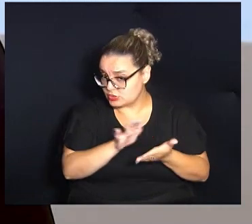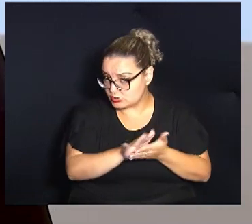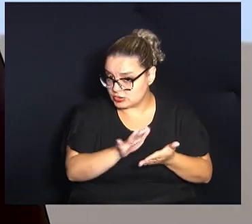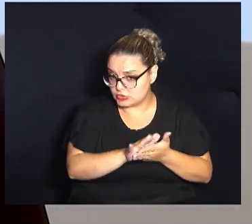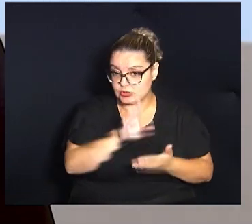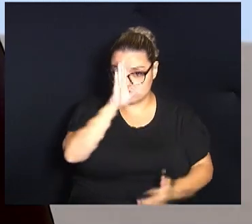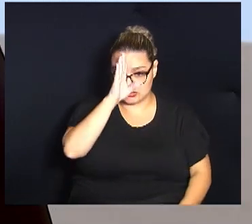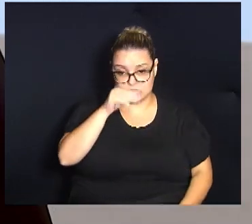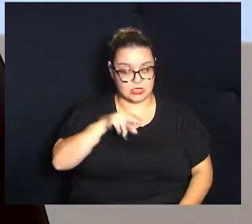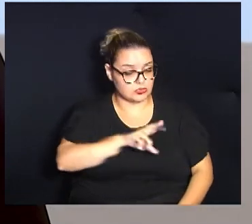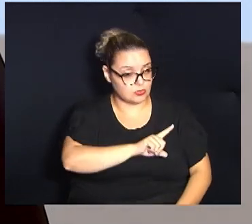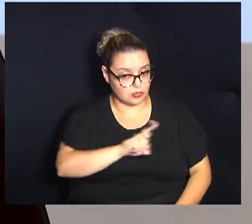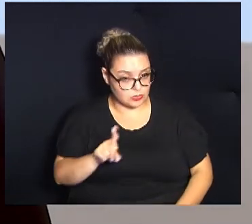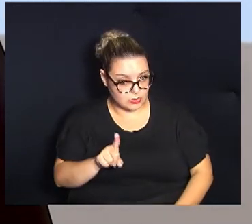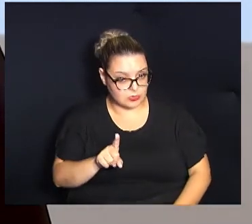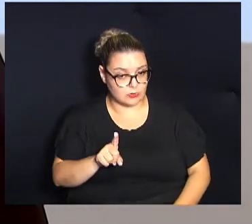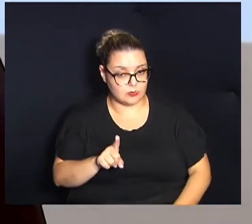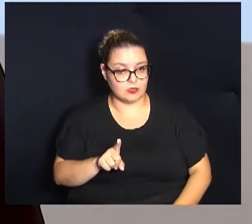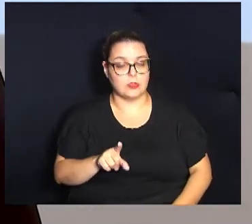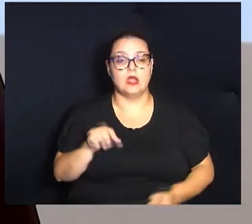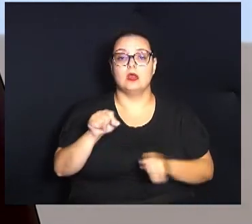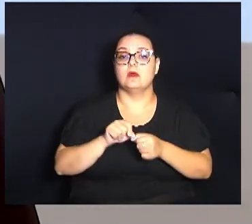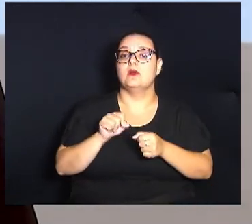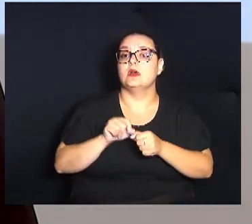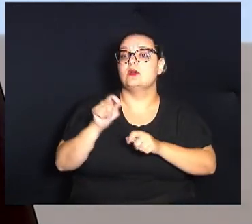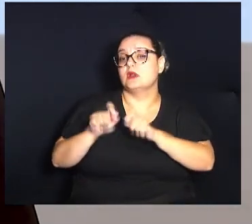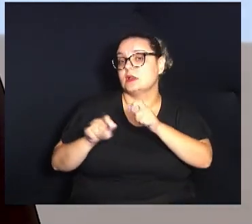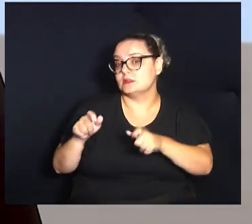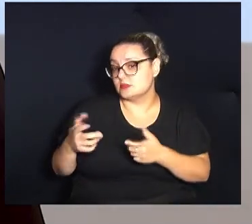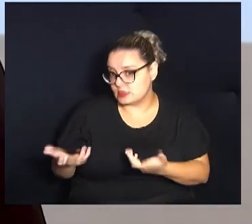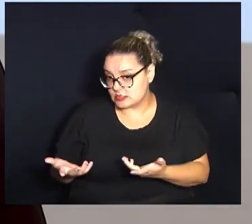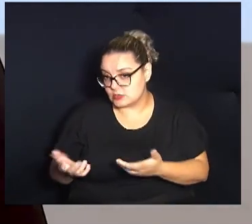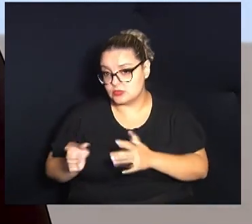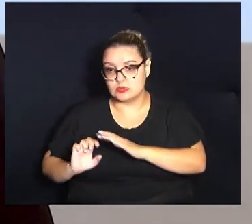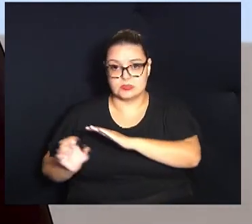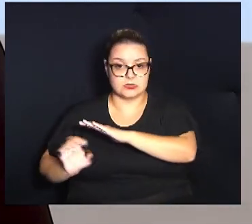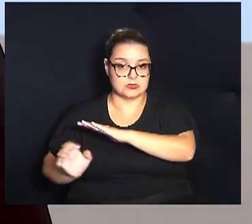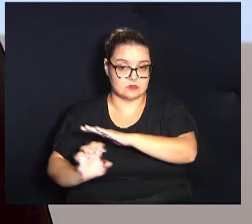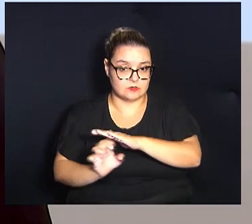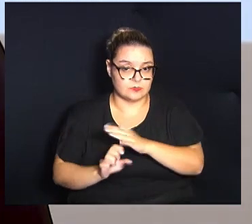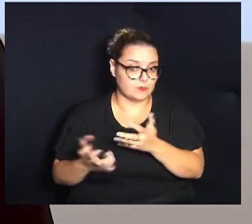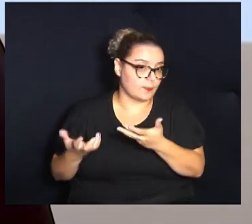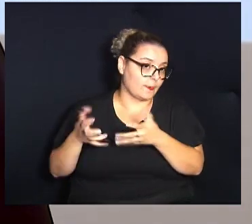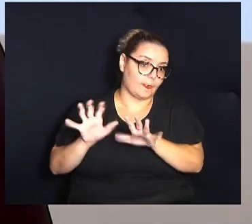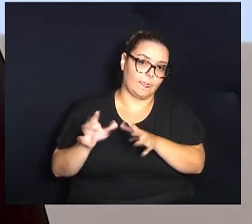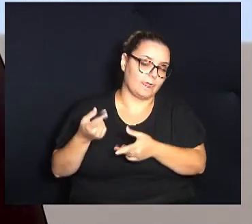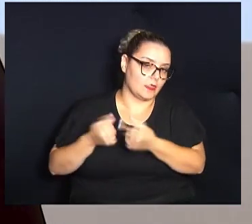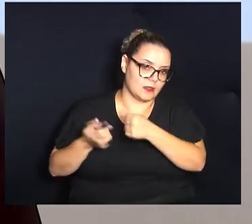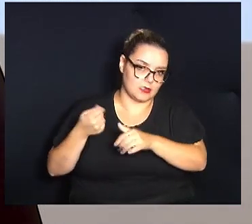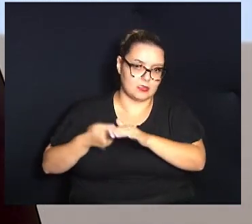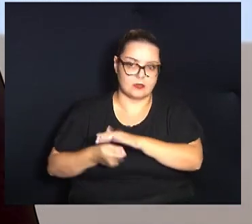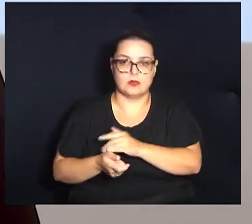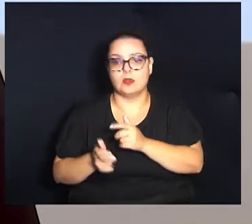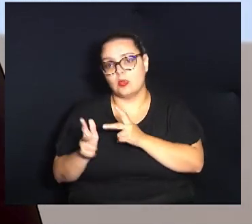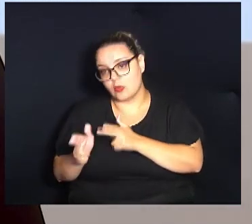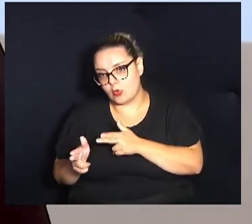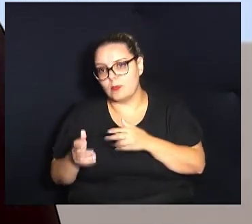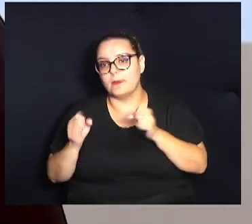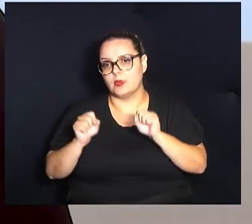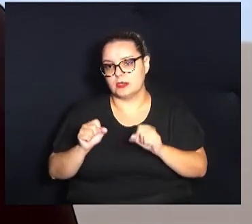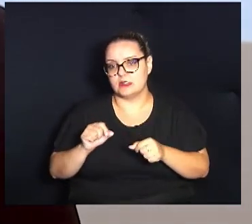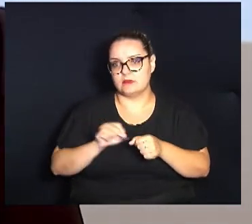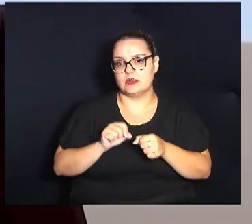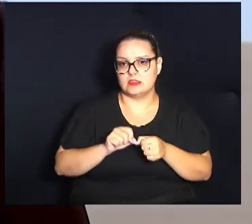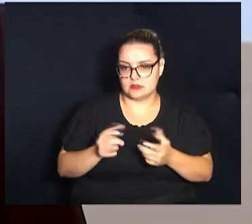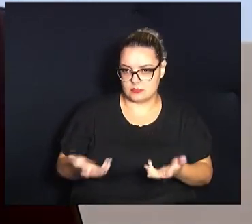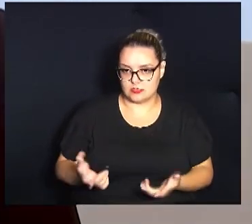ou indiretos, isso faz com que as pessoas, as empresas, não queiram investir tanto quanto poderiam fazer. Eu